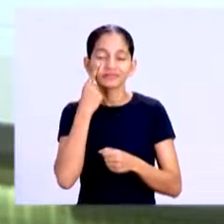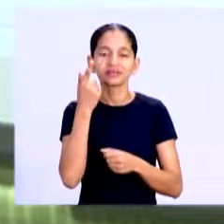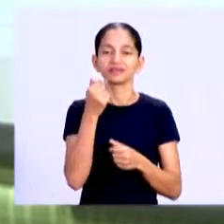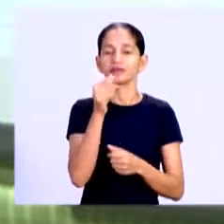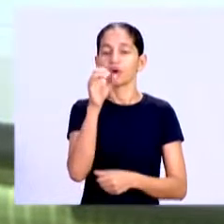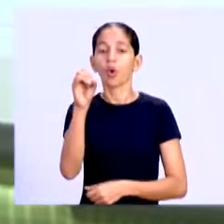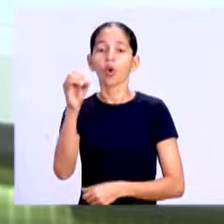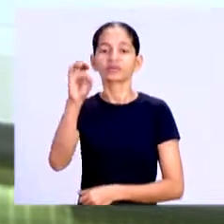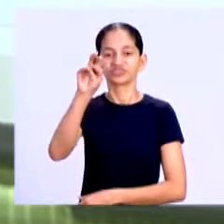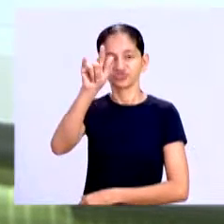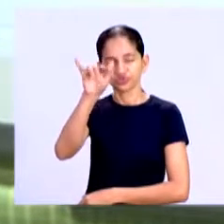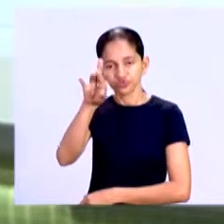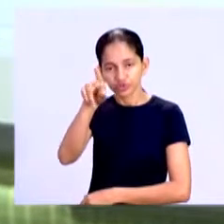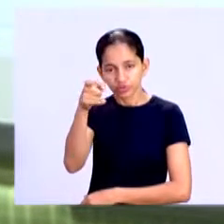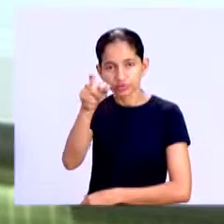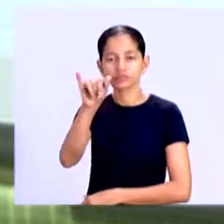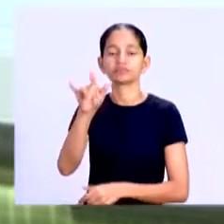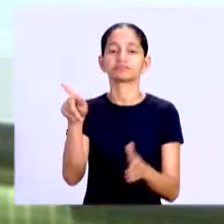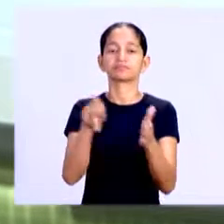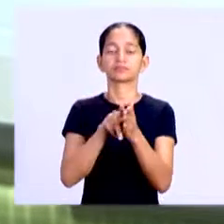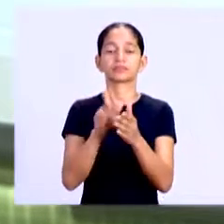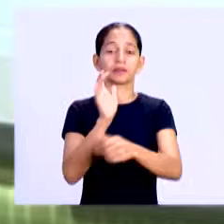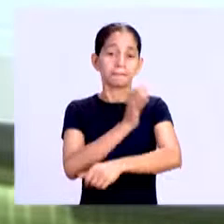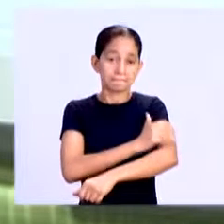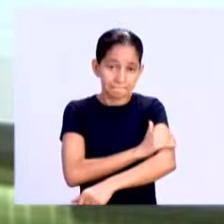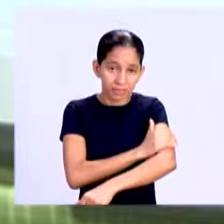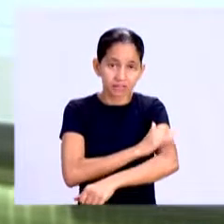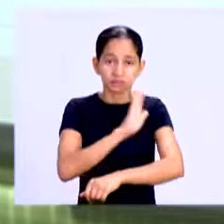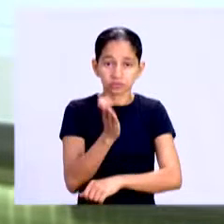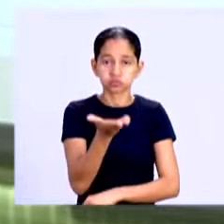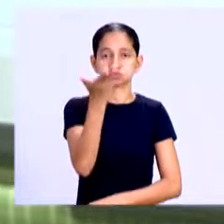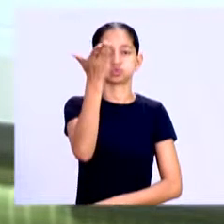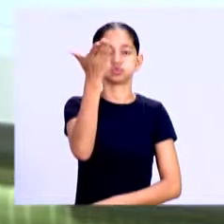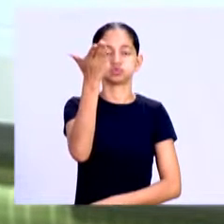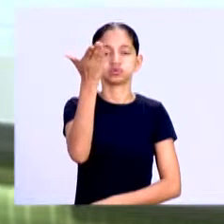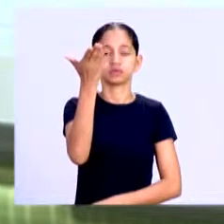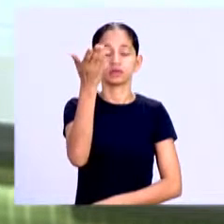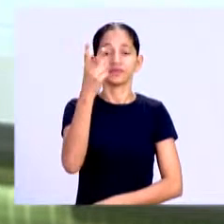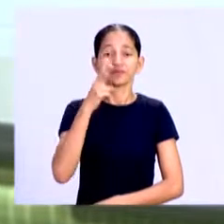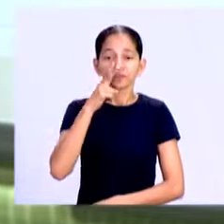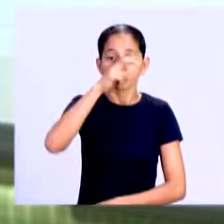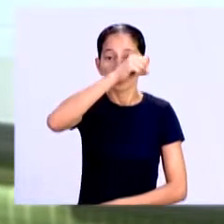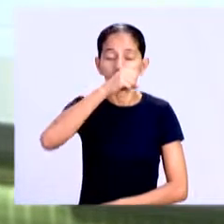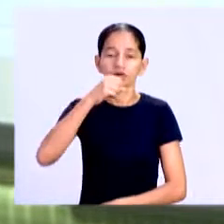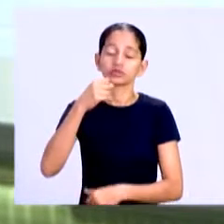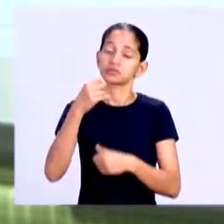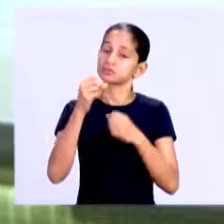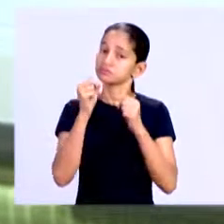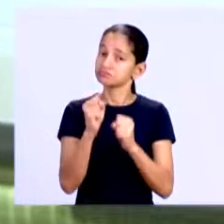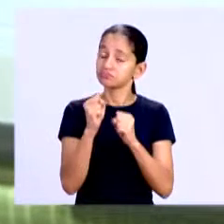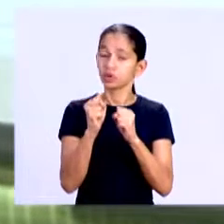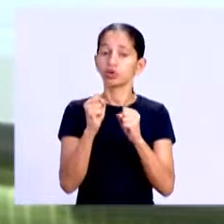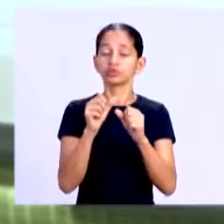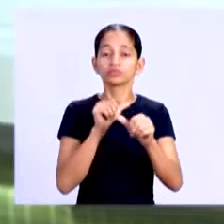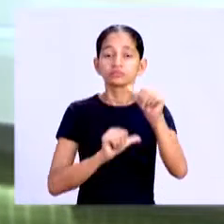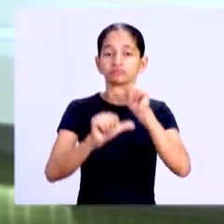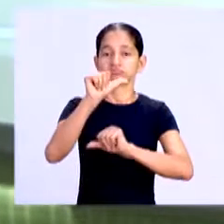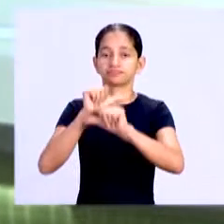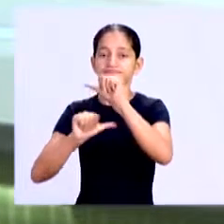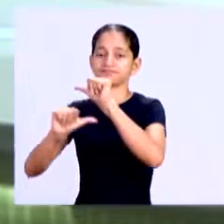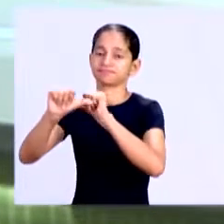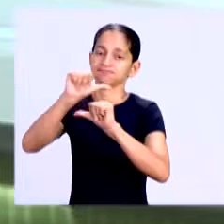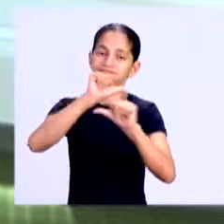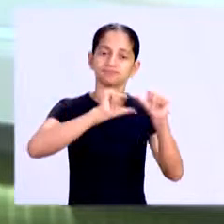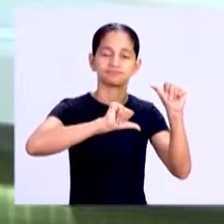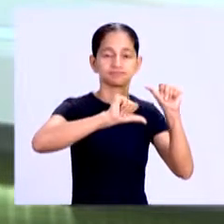em oxigênio, uma vez que tem pressão elevada na parede dela, elas podem levar a alterações em